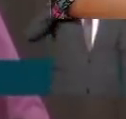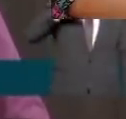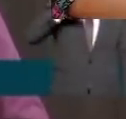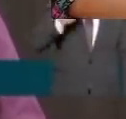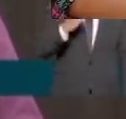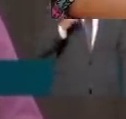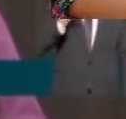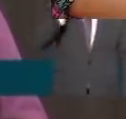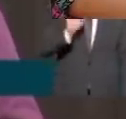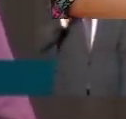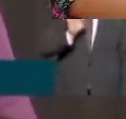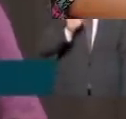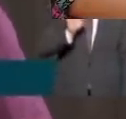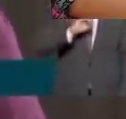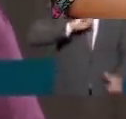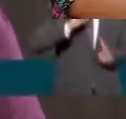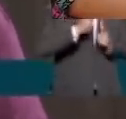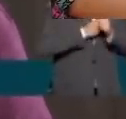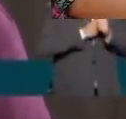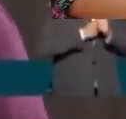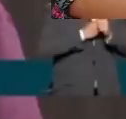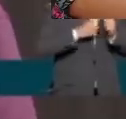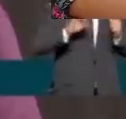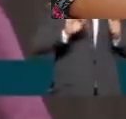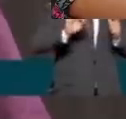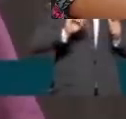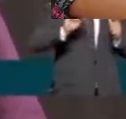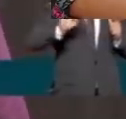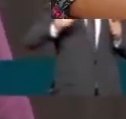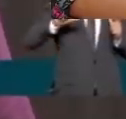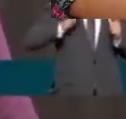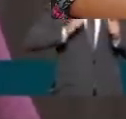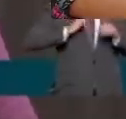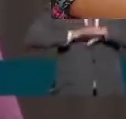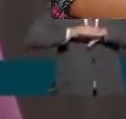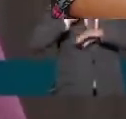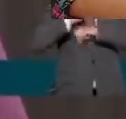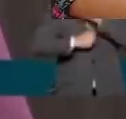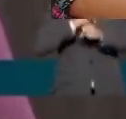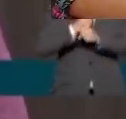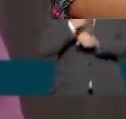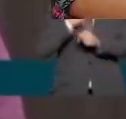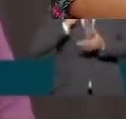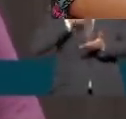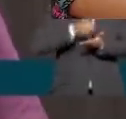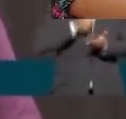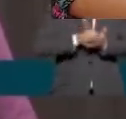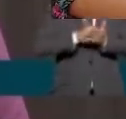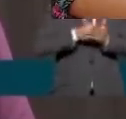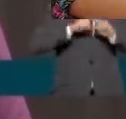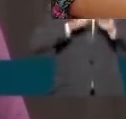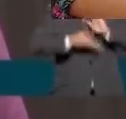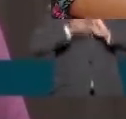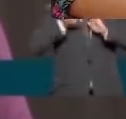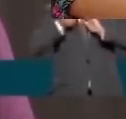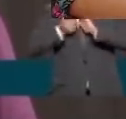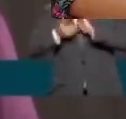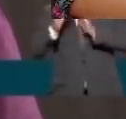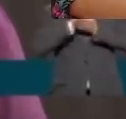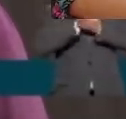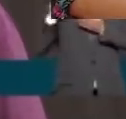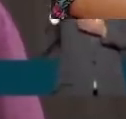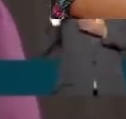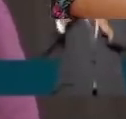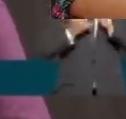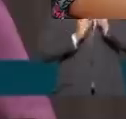92% da dívida que o pessoal do FIES tem, que estão mais de um ano inadimplentes, que não tem condição de pagar. Isentamos, zeramos o imposto de todo mundo.